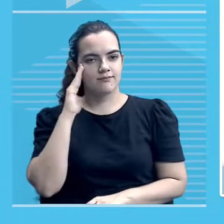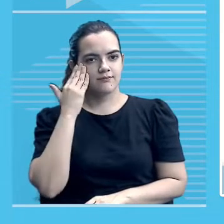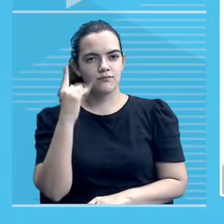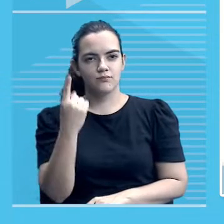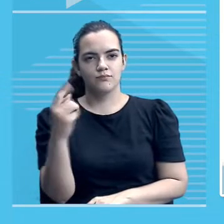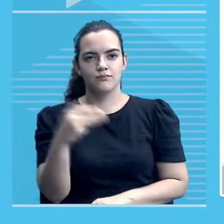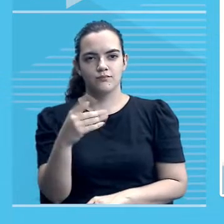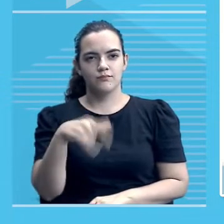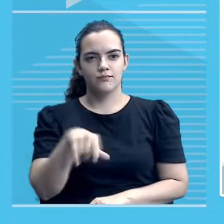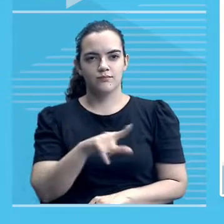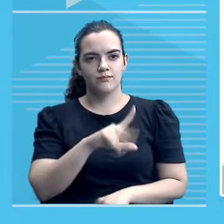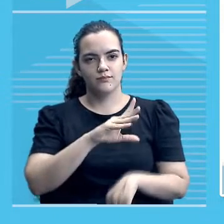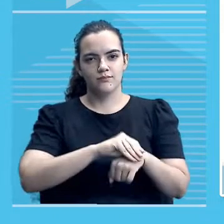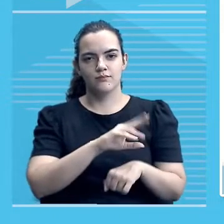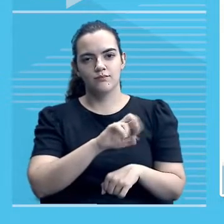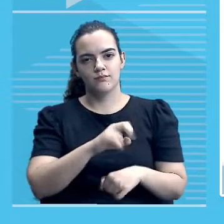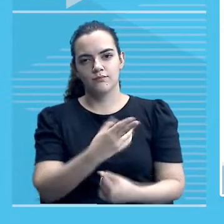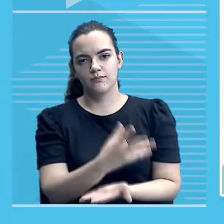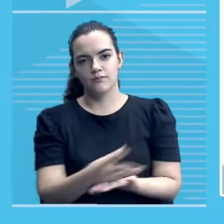do conceito.